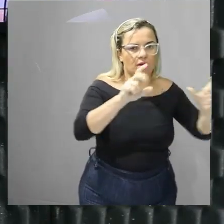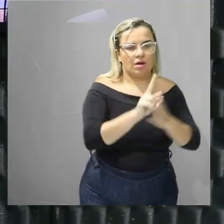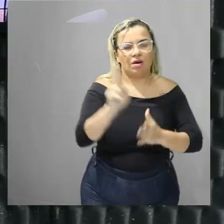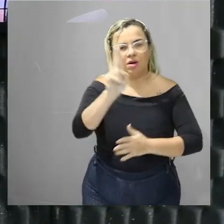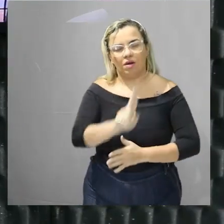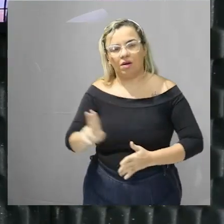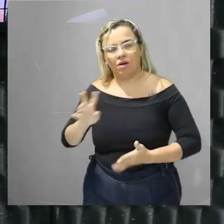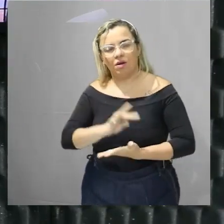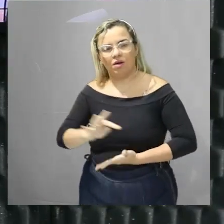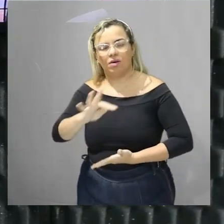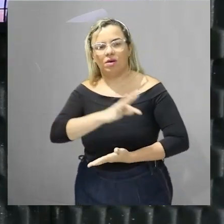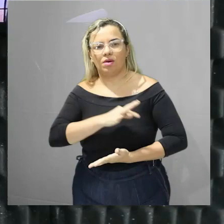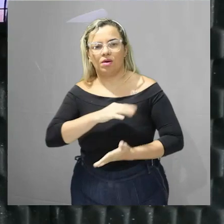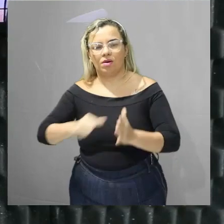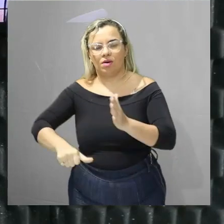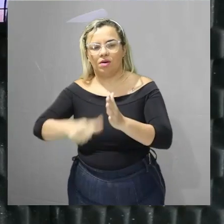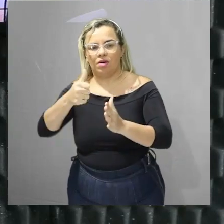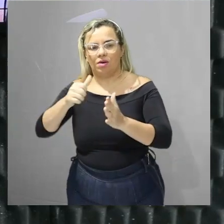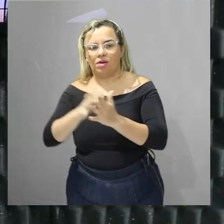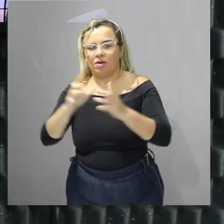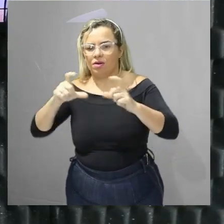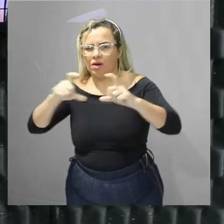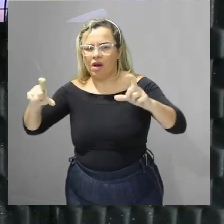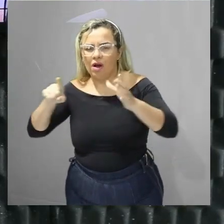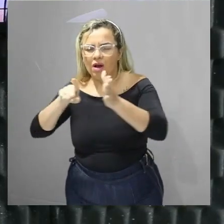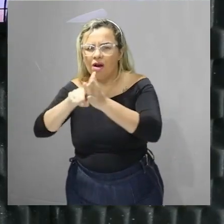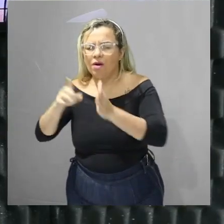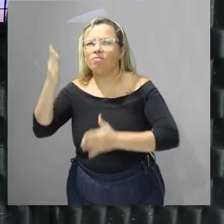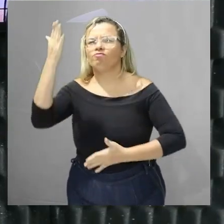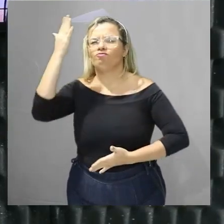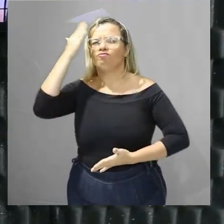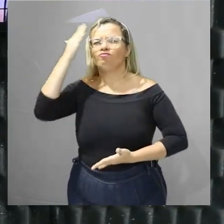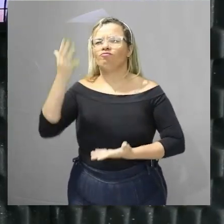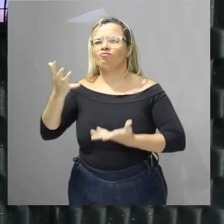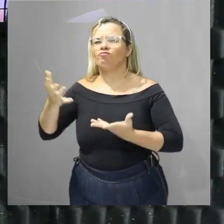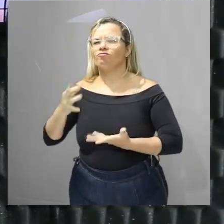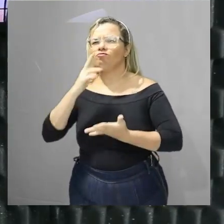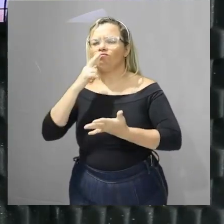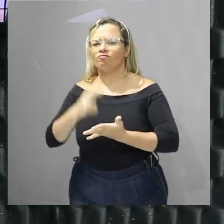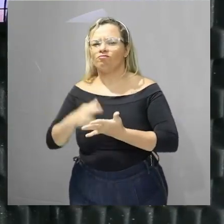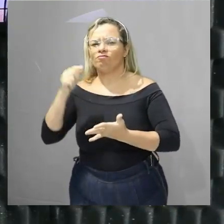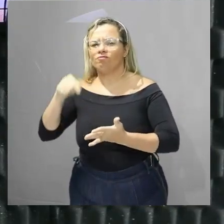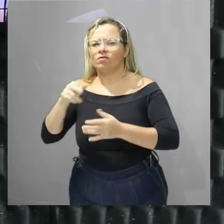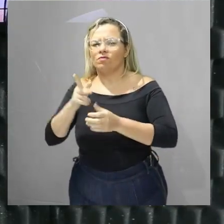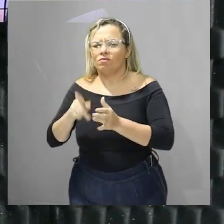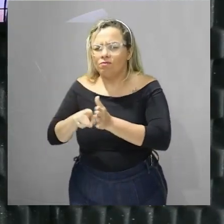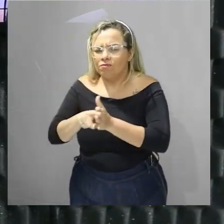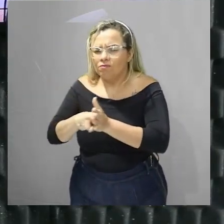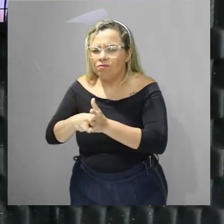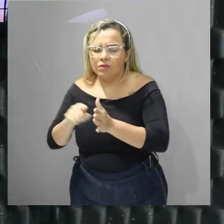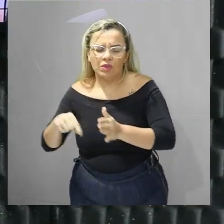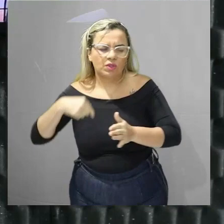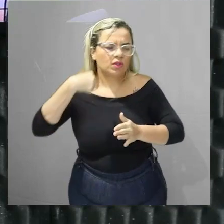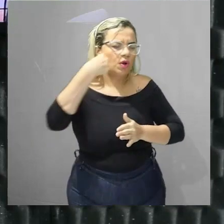Essa técnica, né, de primeiro analisar o comando, entender que temática é essa, o que de fato se busca no texto, para depois ir para o texto